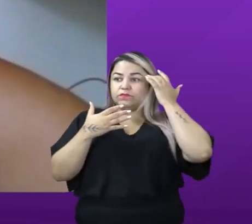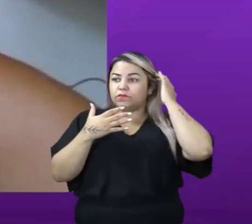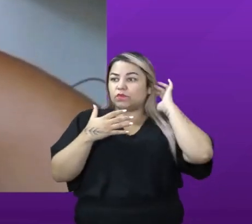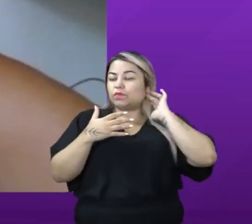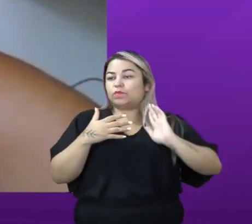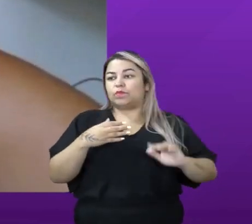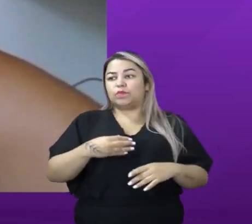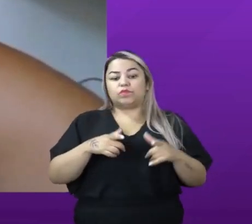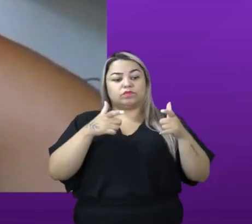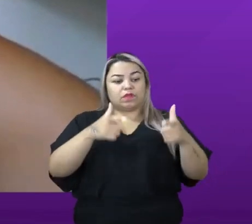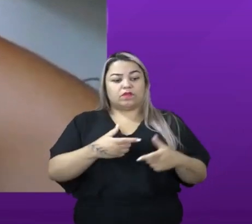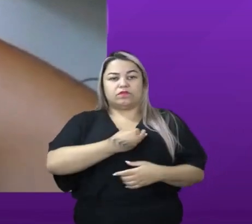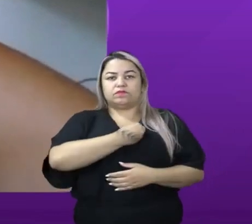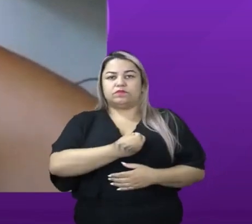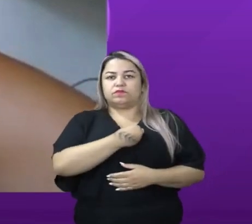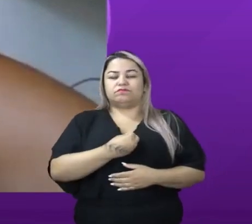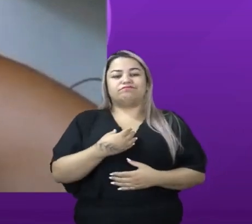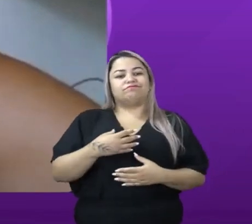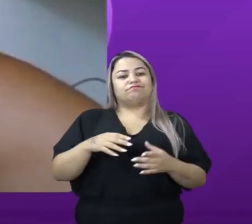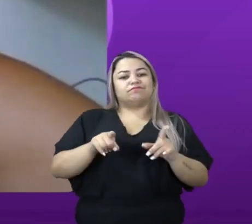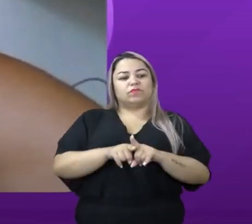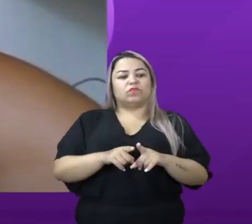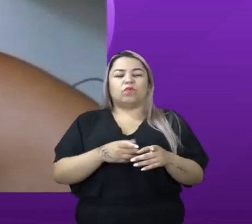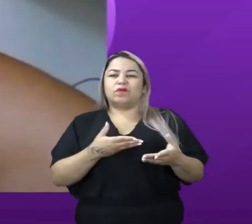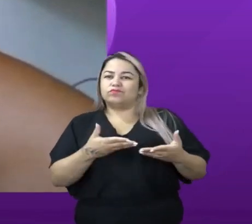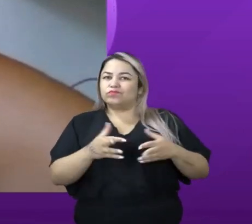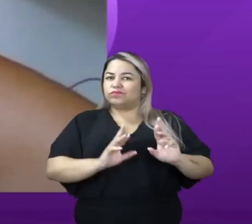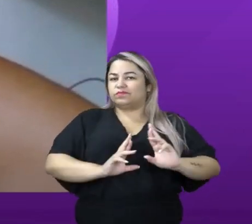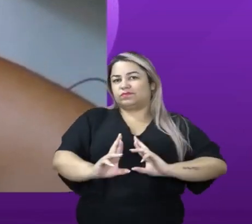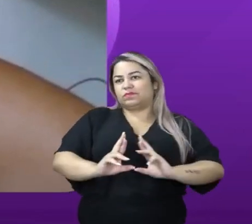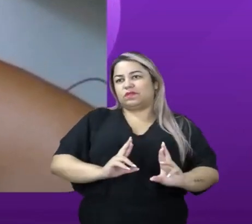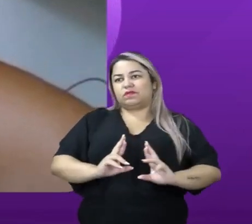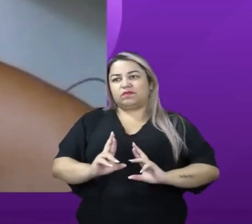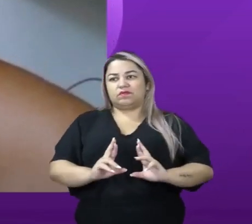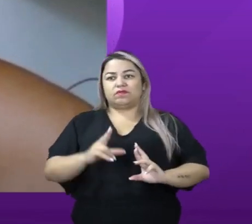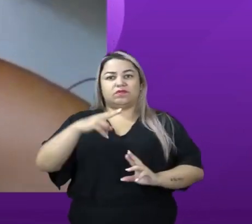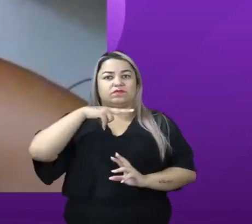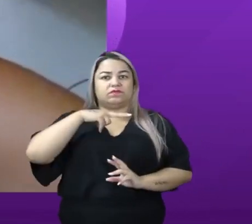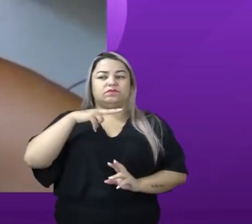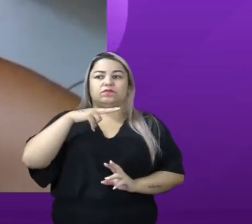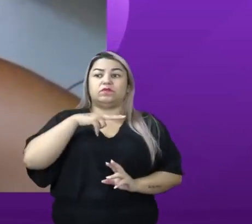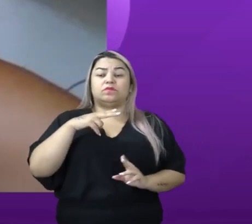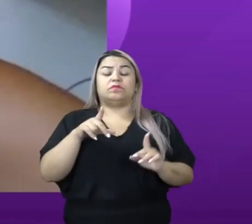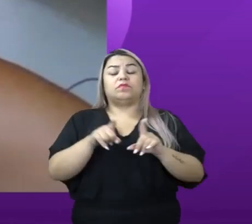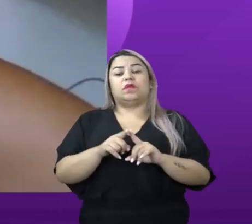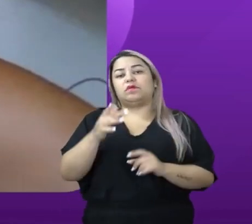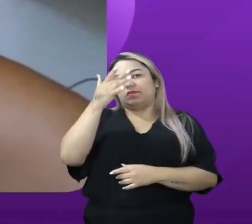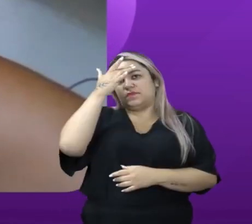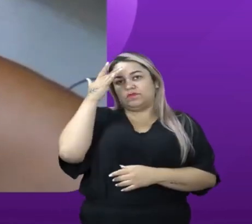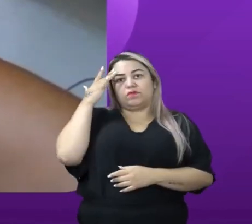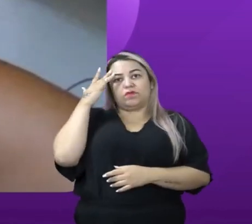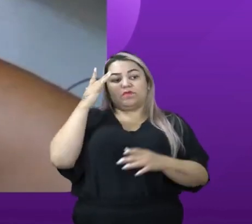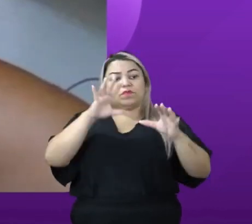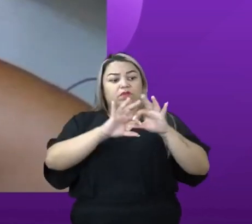eu vivo, no desconforto emocional, onde o relacionamento interpessoal é a forma como a pessoa ocupa o seu tempo